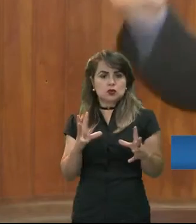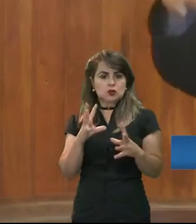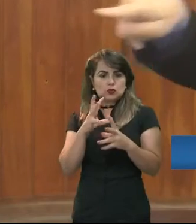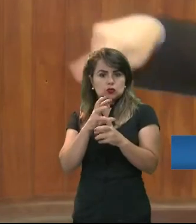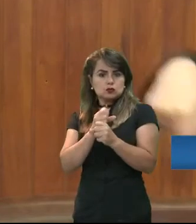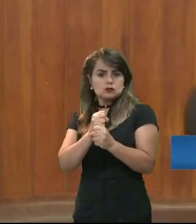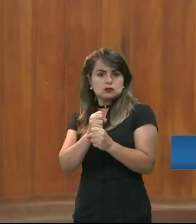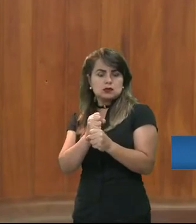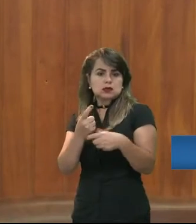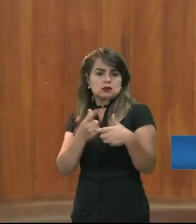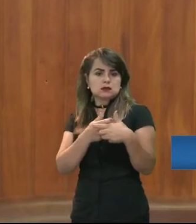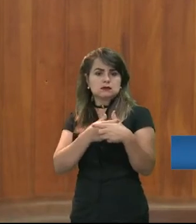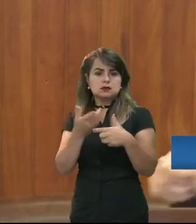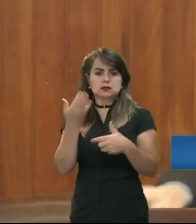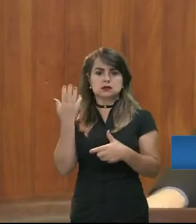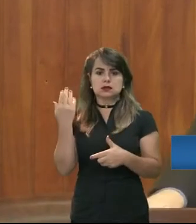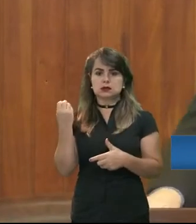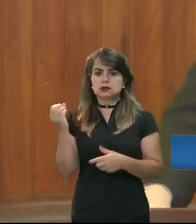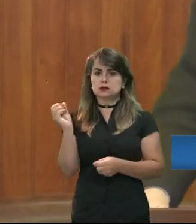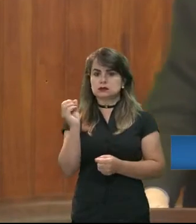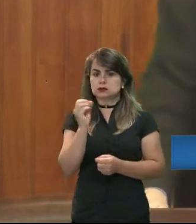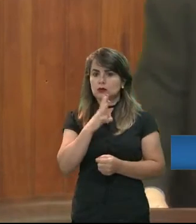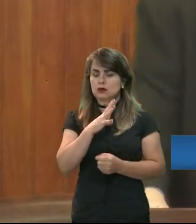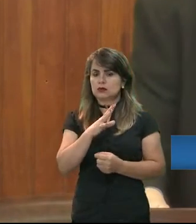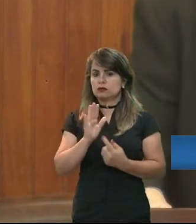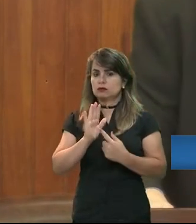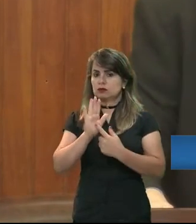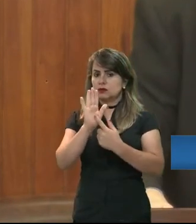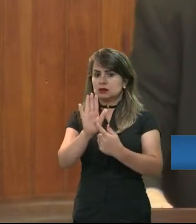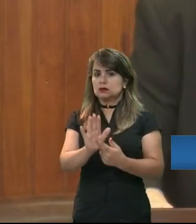com base nestas novas realidades.